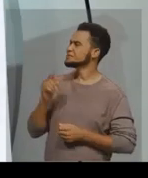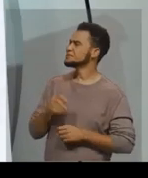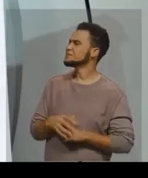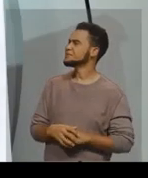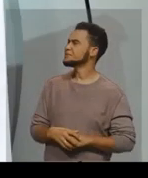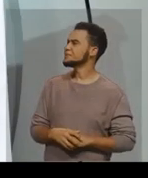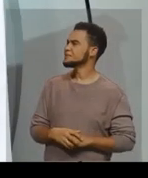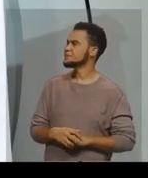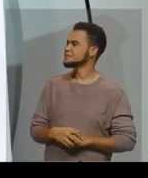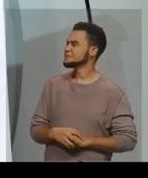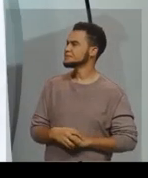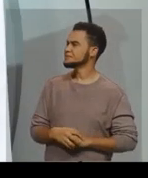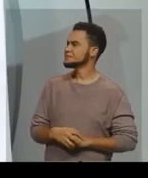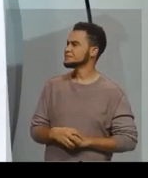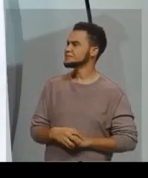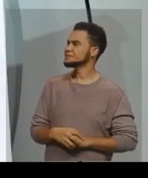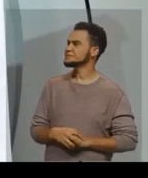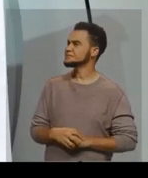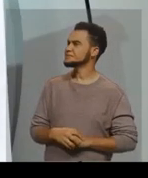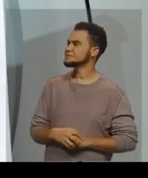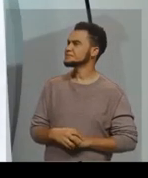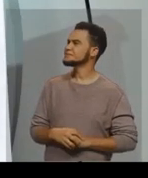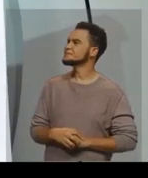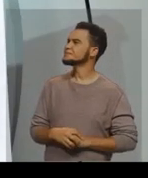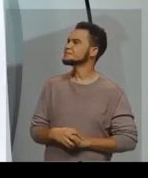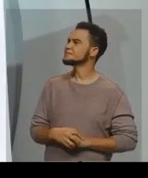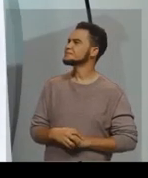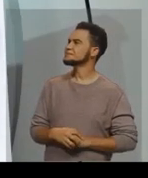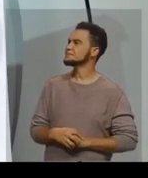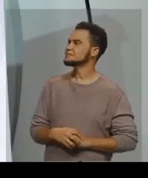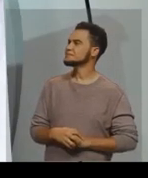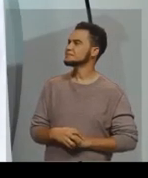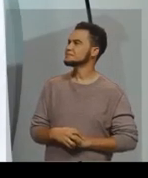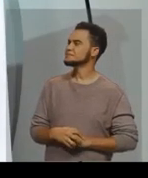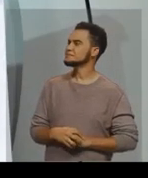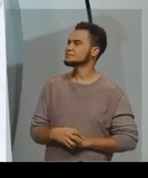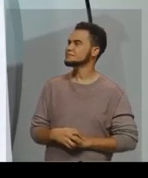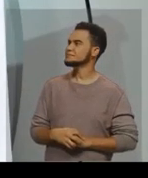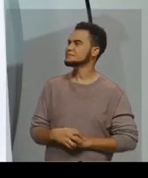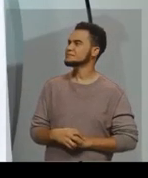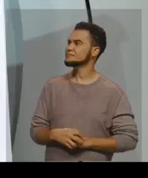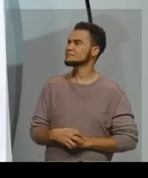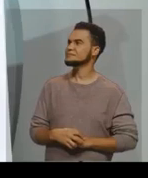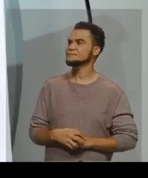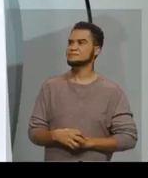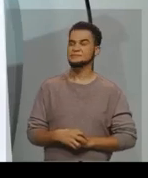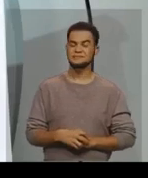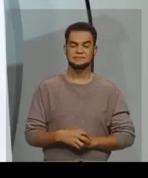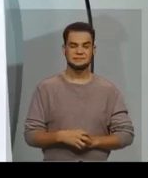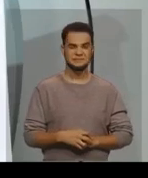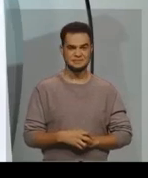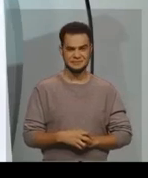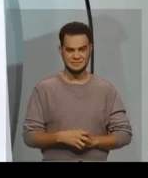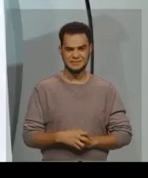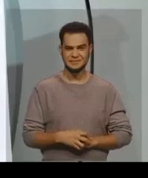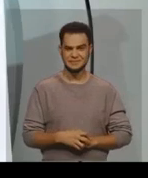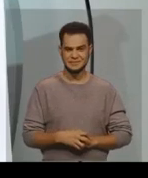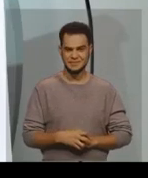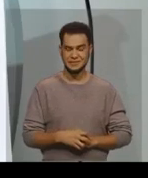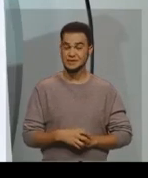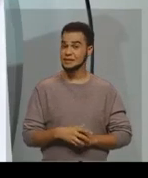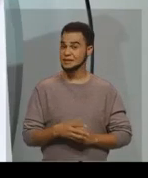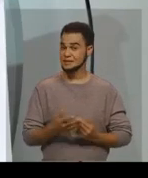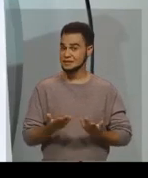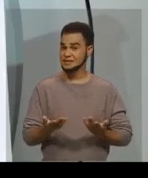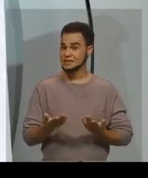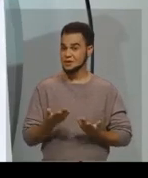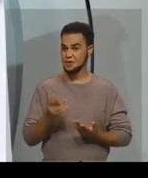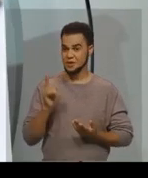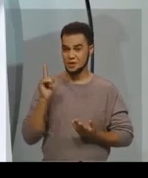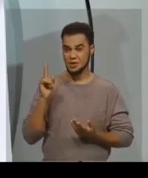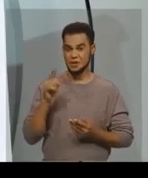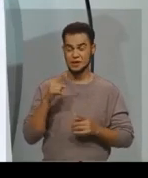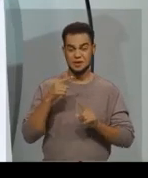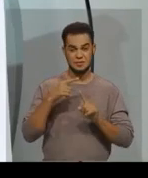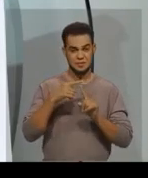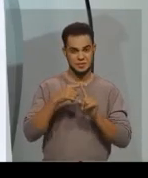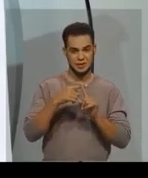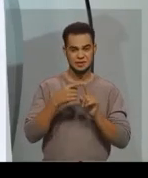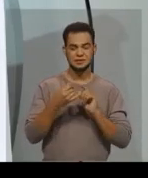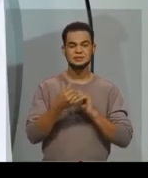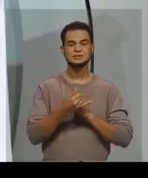sobre 4. Aí vai dar uma raiz aqui. Nesse caso, é mais ou menos raiz